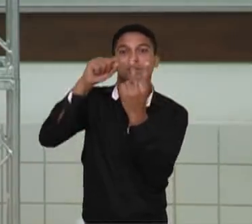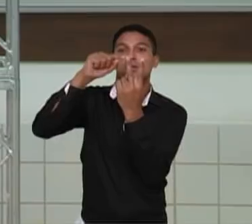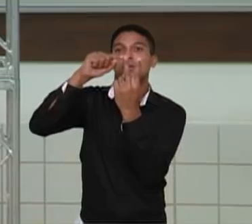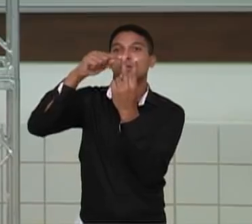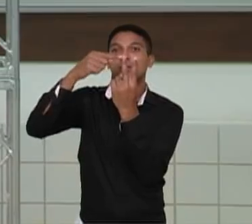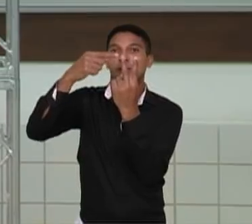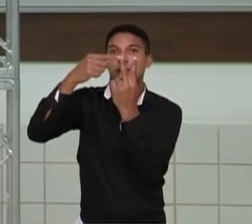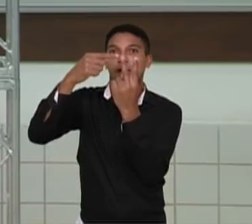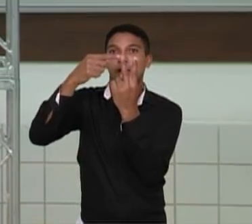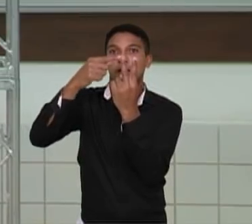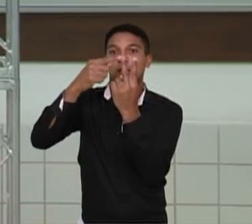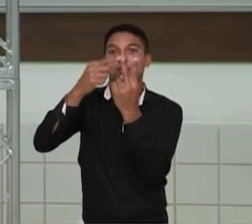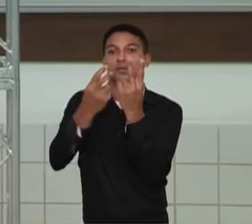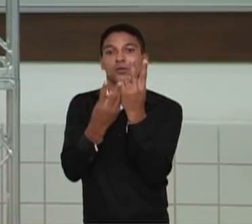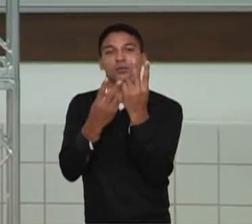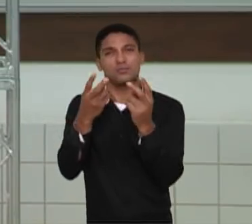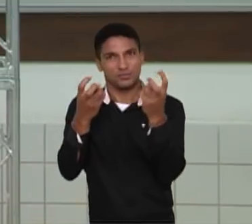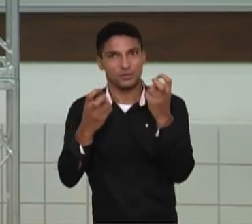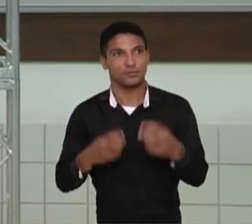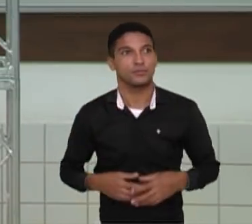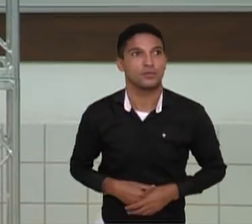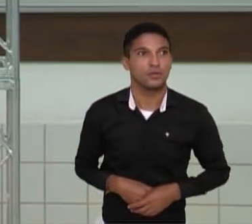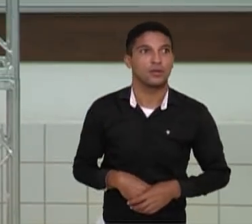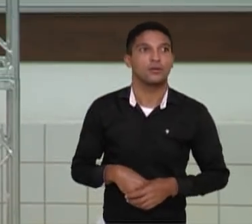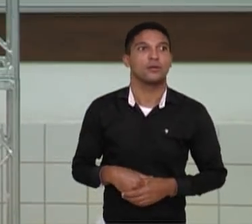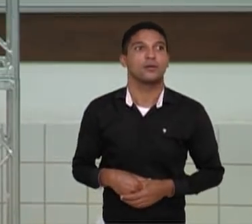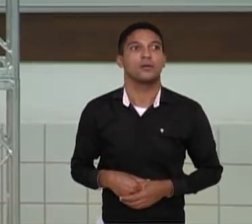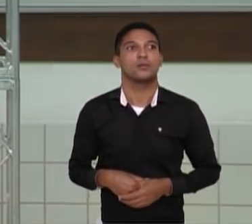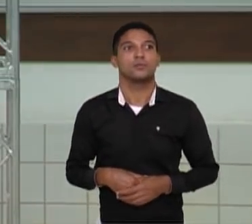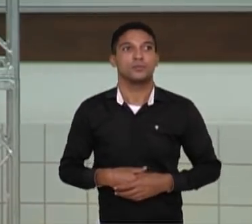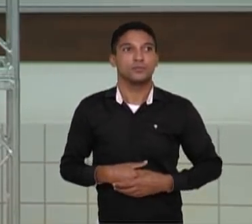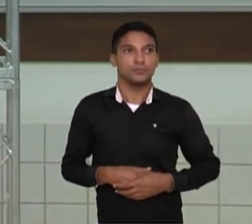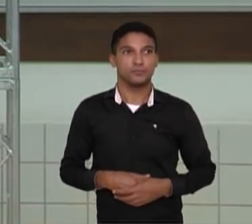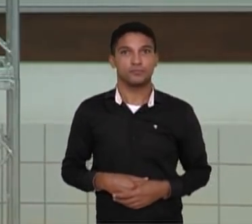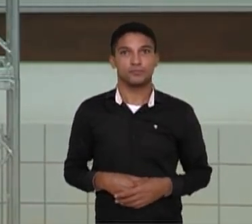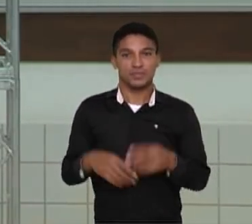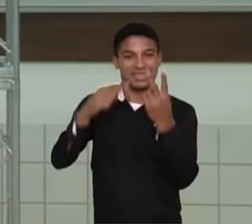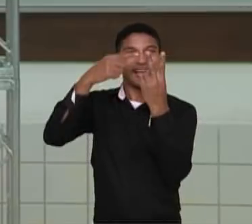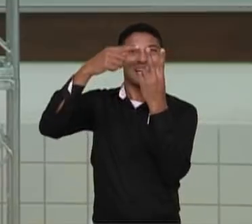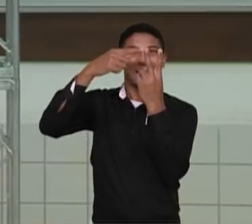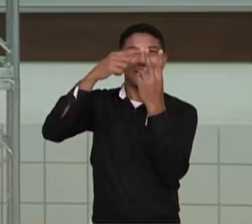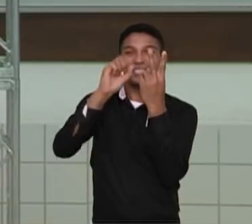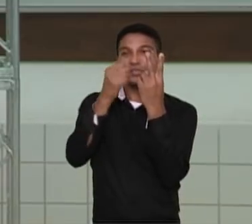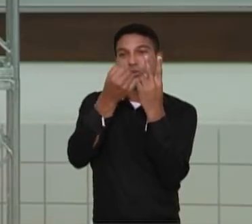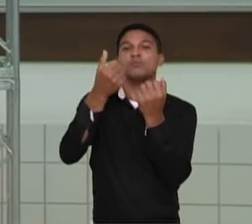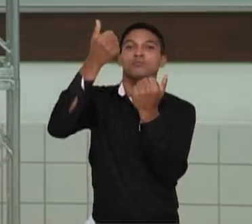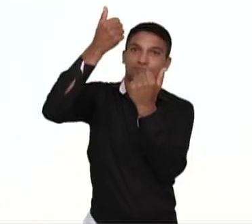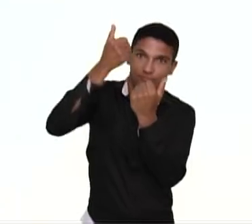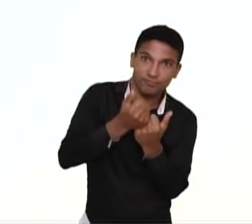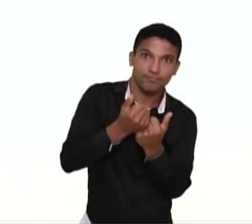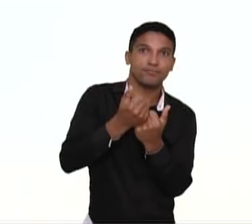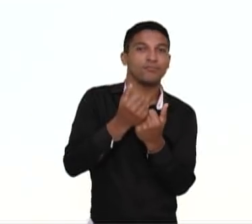fica aqui no quadro, né? Então, no lugar do raiz de 8, vou colocar 2 raiz de 2. Voltando lá.